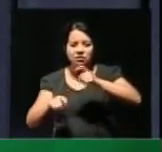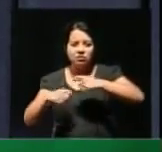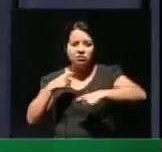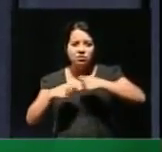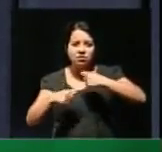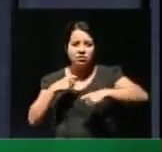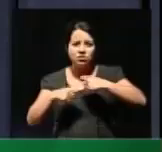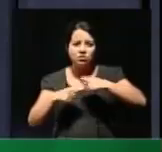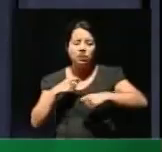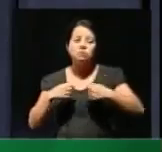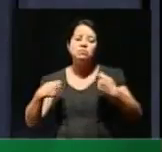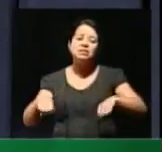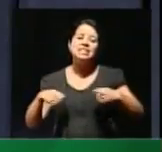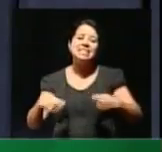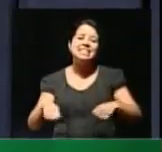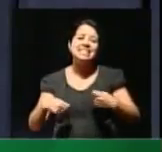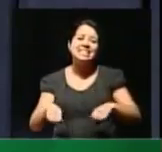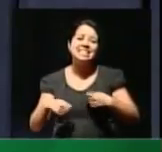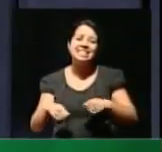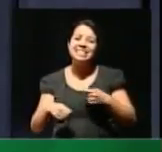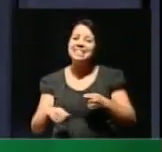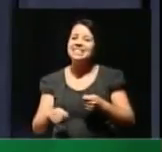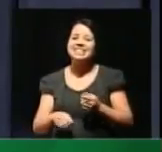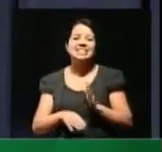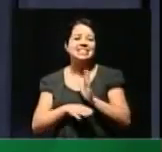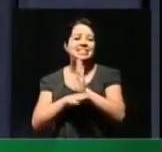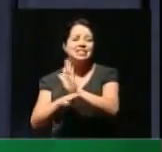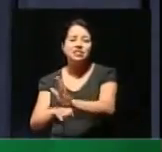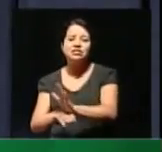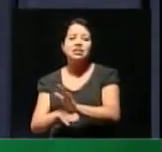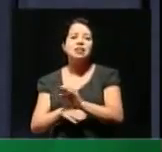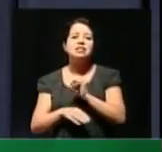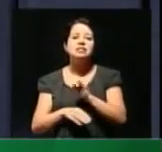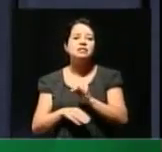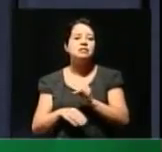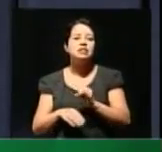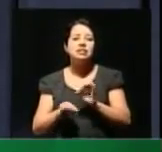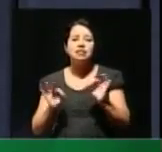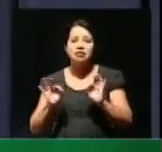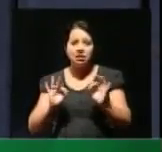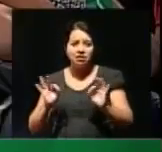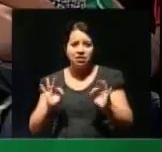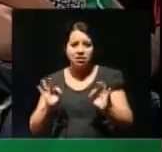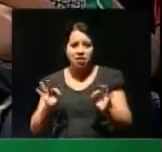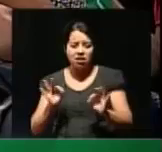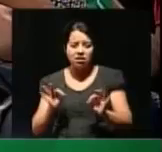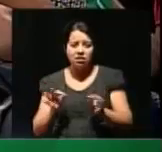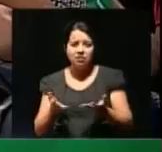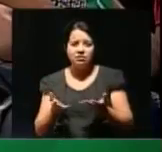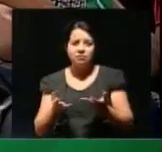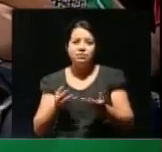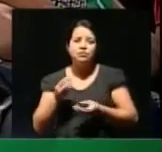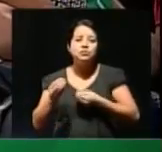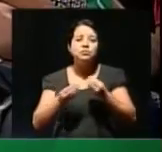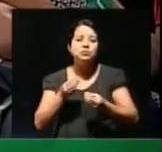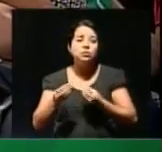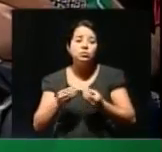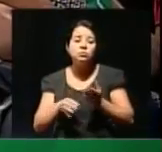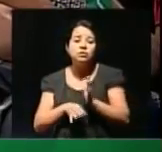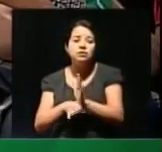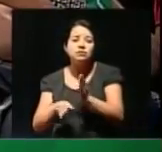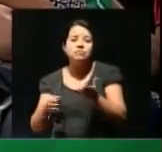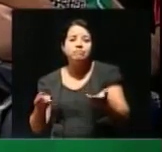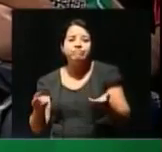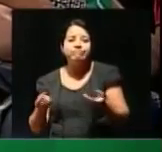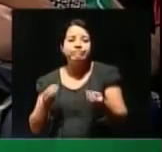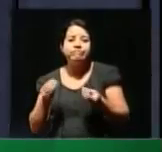porque se você não trabalhar com esses que a gente está chamando de facilitadores críticos, fundamentais, essenciais, você nunca